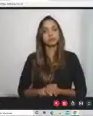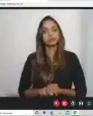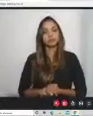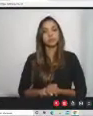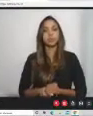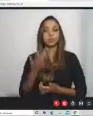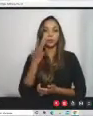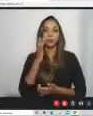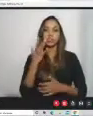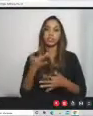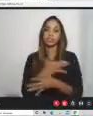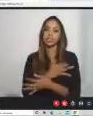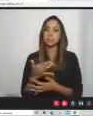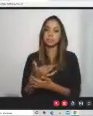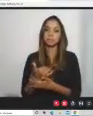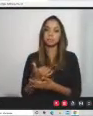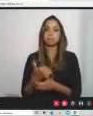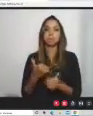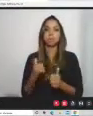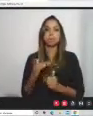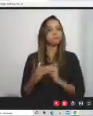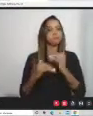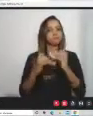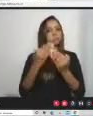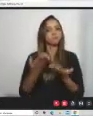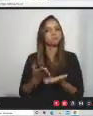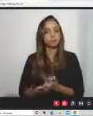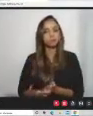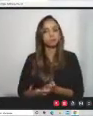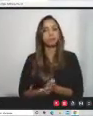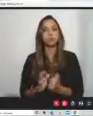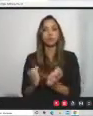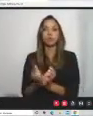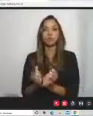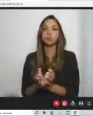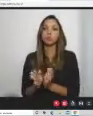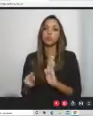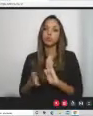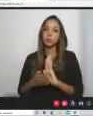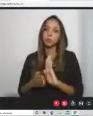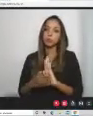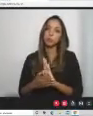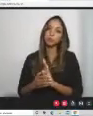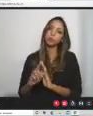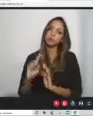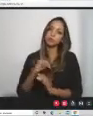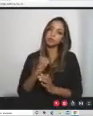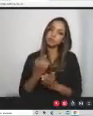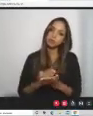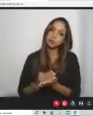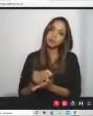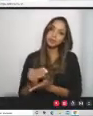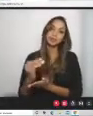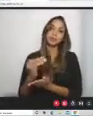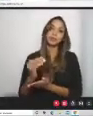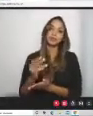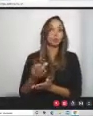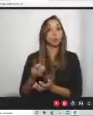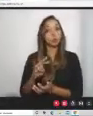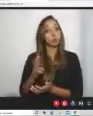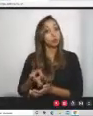tem a ganhar realmente com esse conjunto de propostas que estamos iniciando realmente, ou dando continuidade